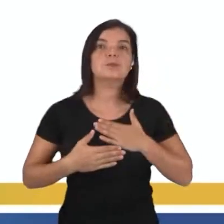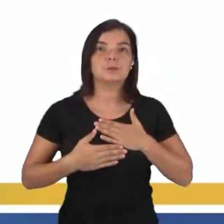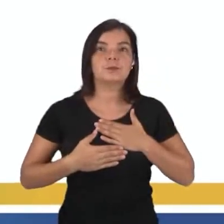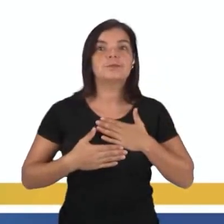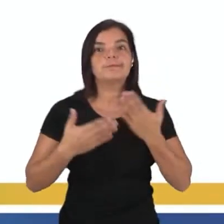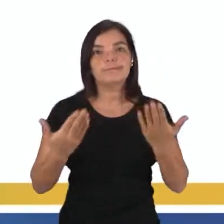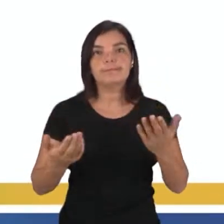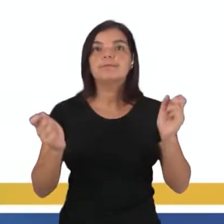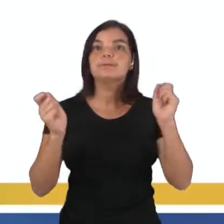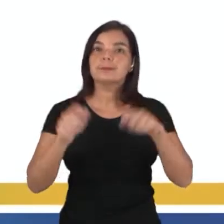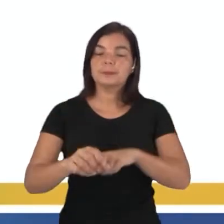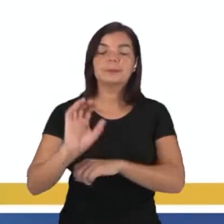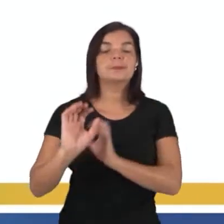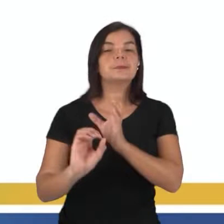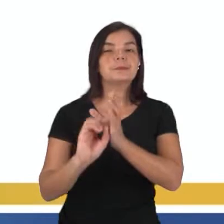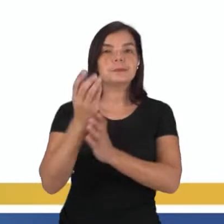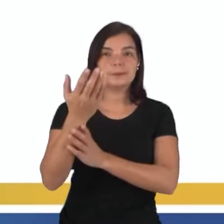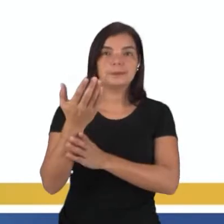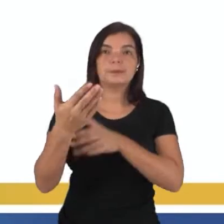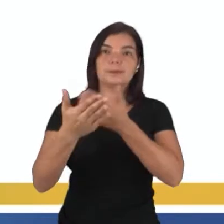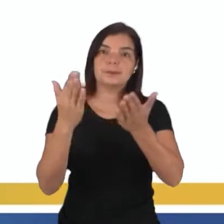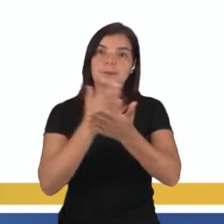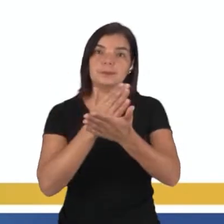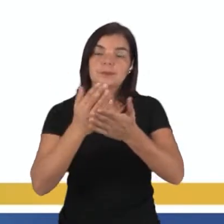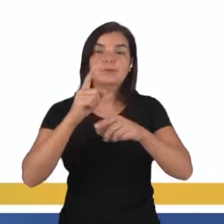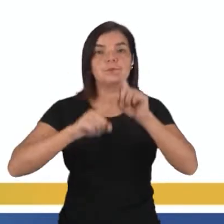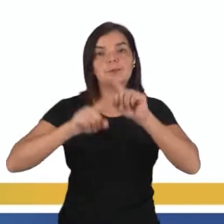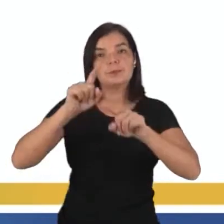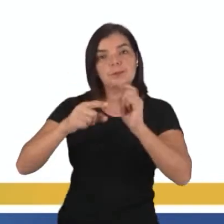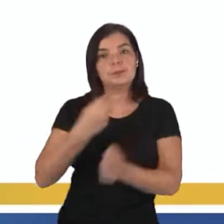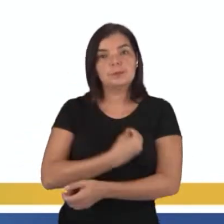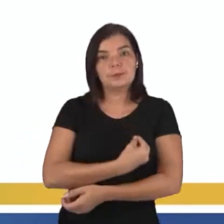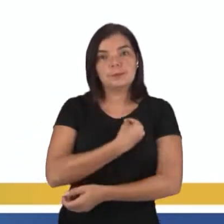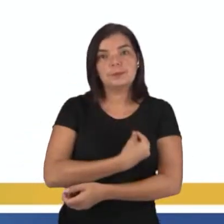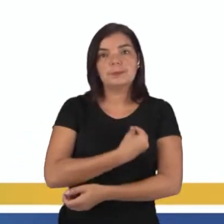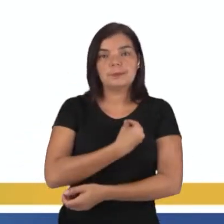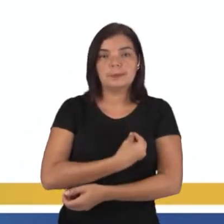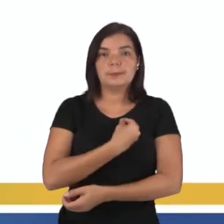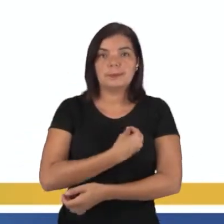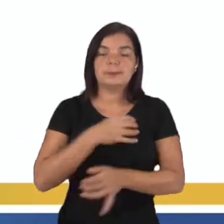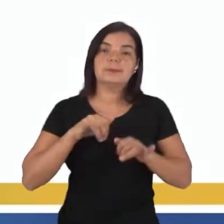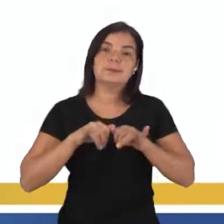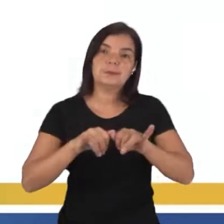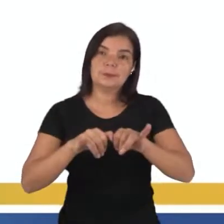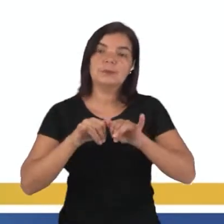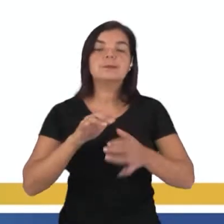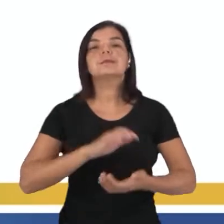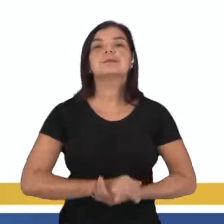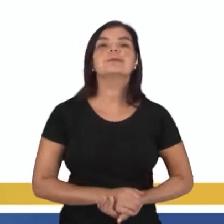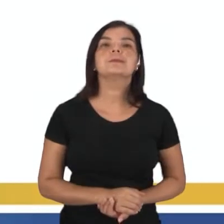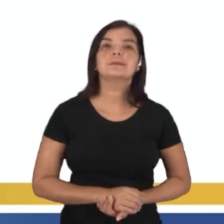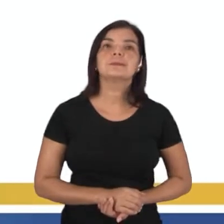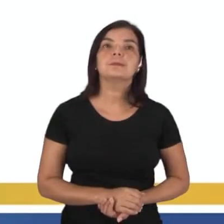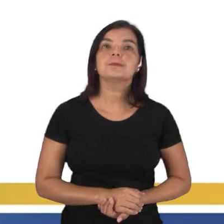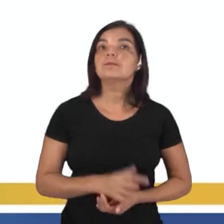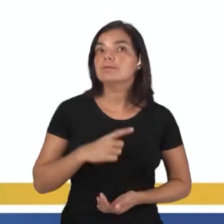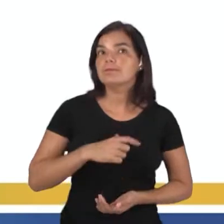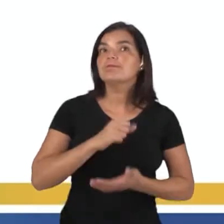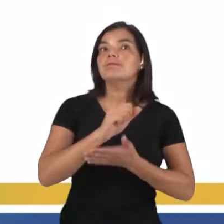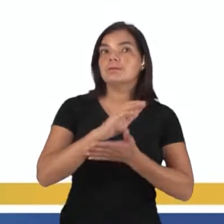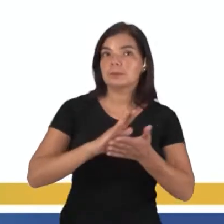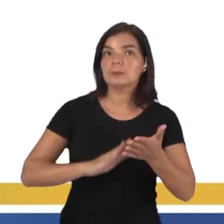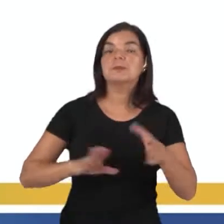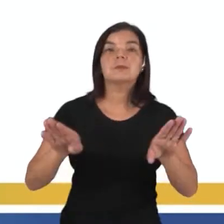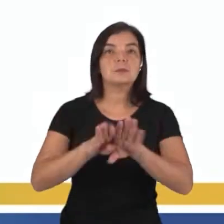próprio corpo. No entanto, podem ser realizados com acessórios e até alguns equipamentos existentes no mercado.